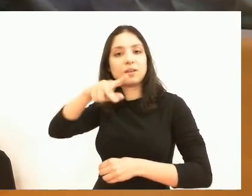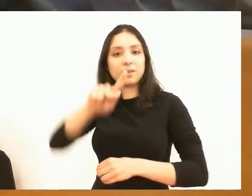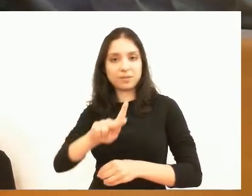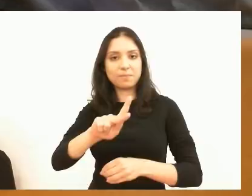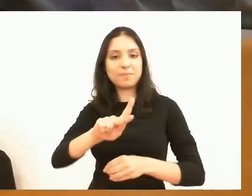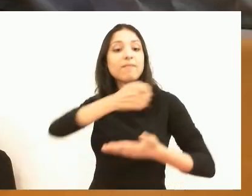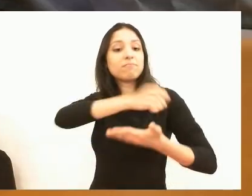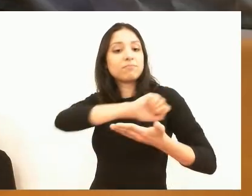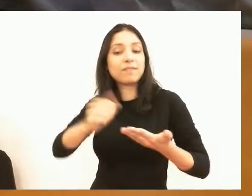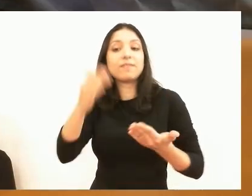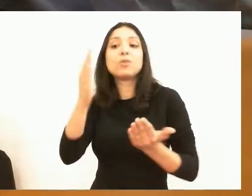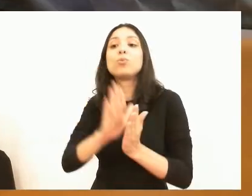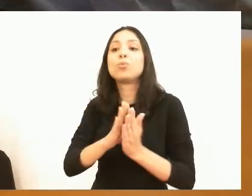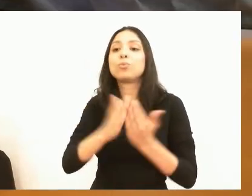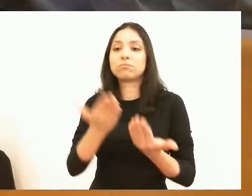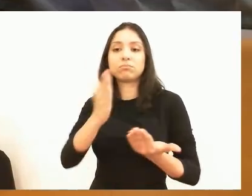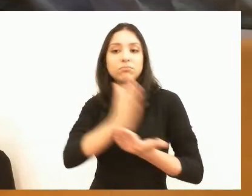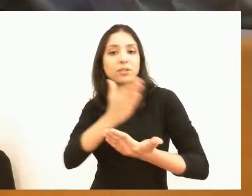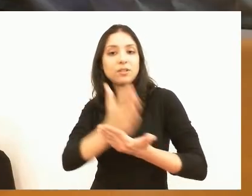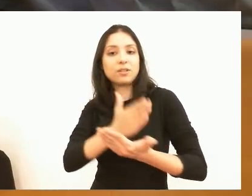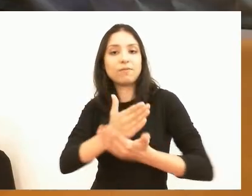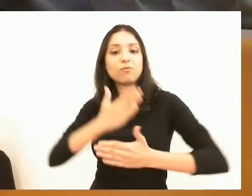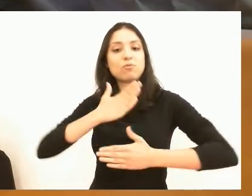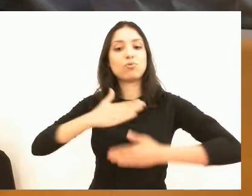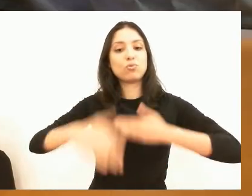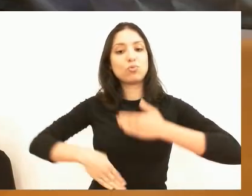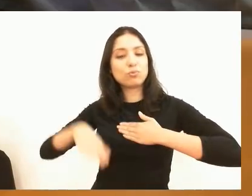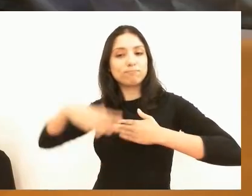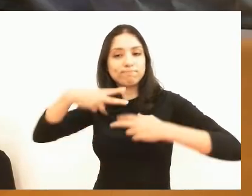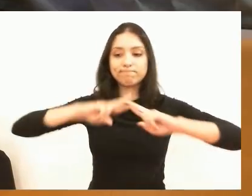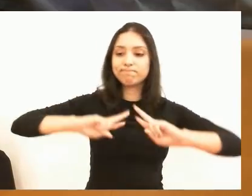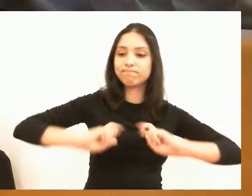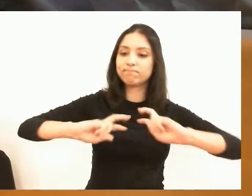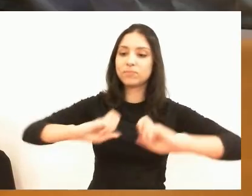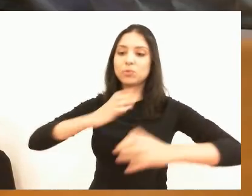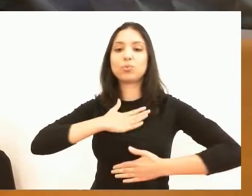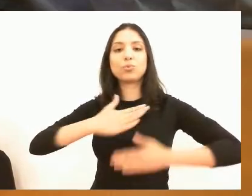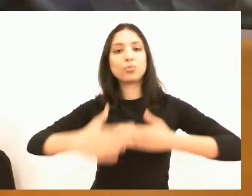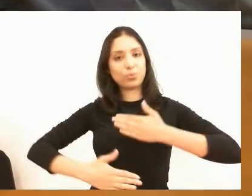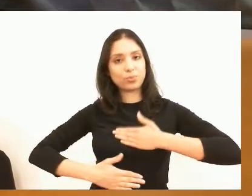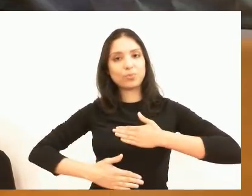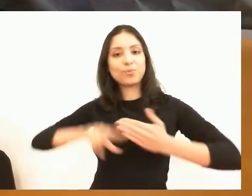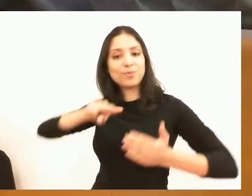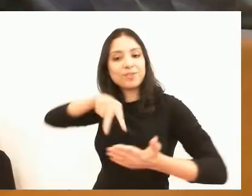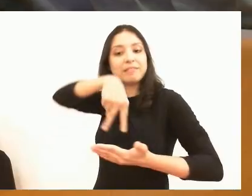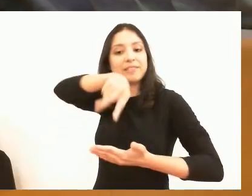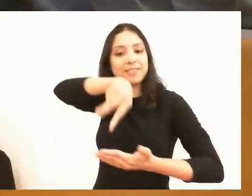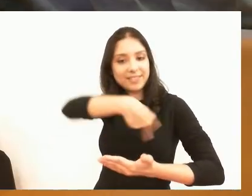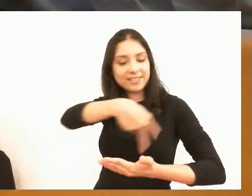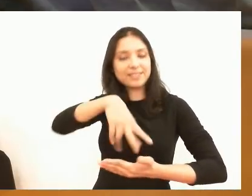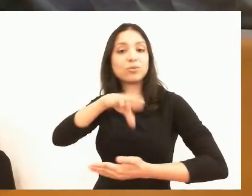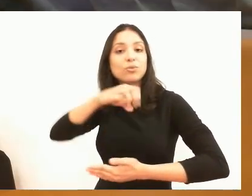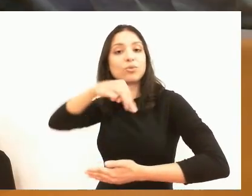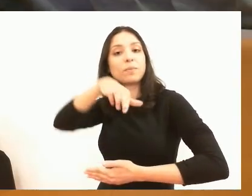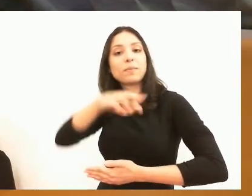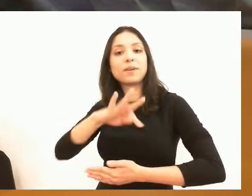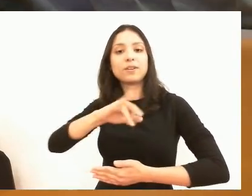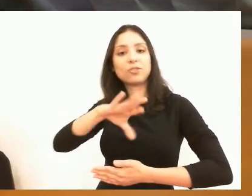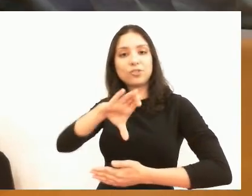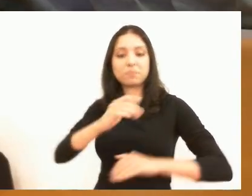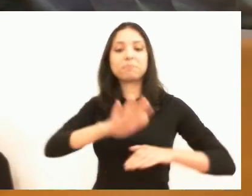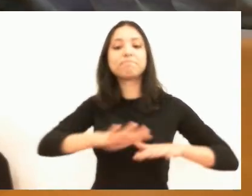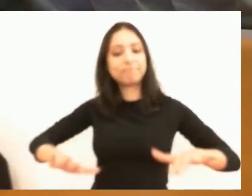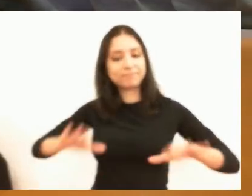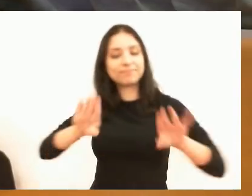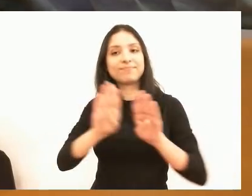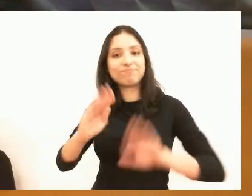qual é o corpo que dança dança e educação somática para adultos e crianças é professora de pós-graduação